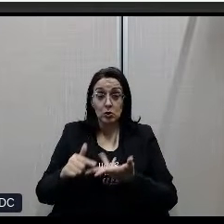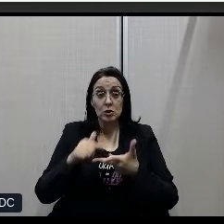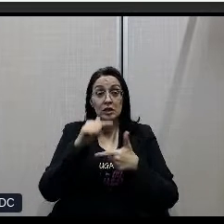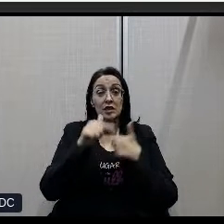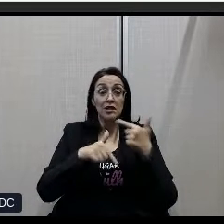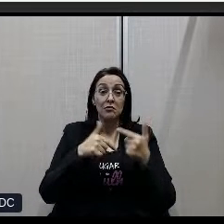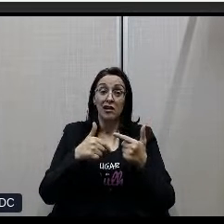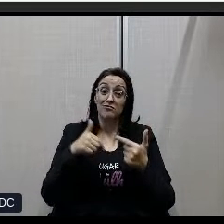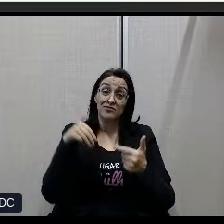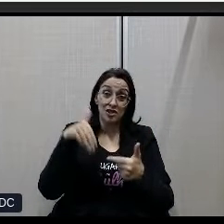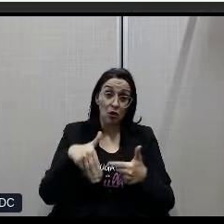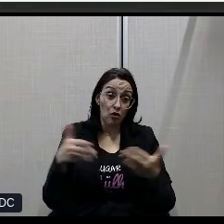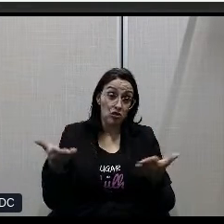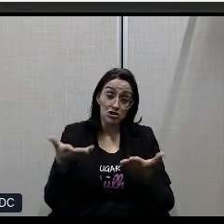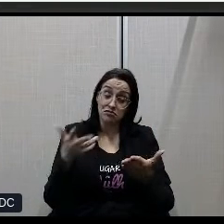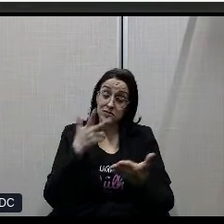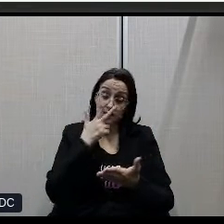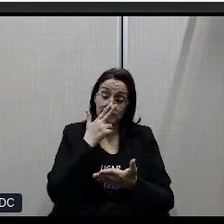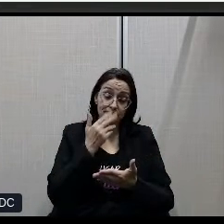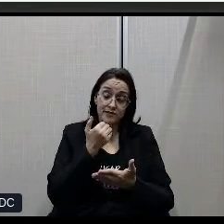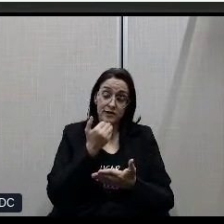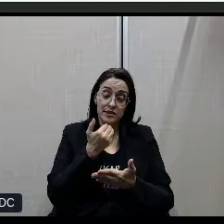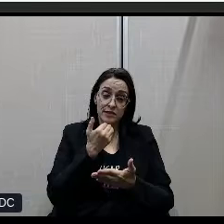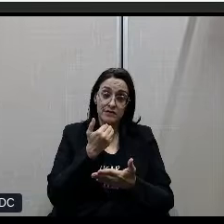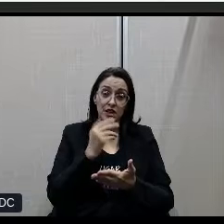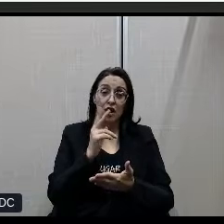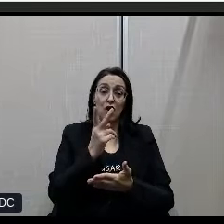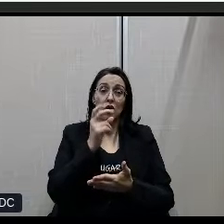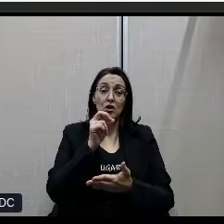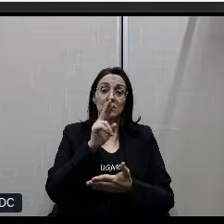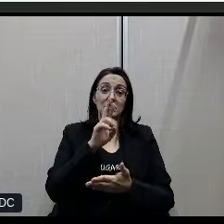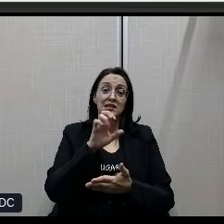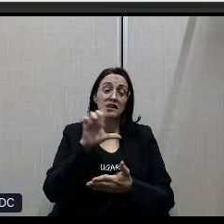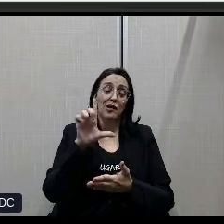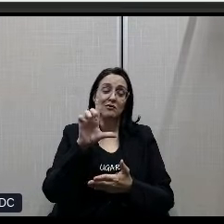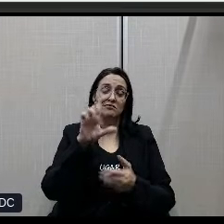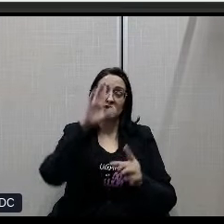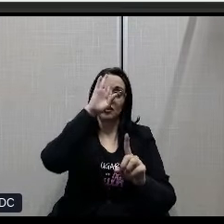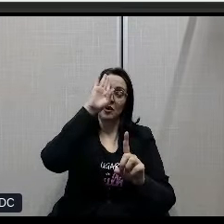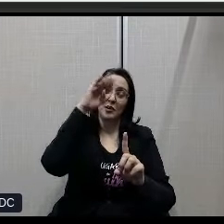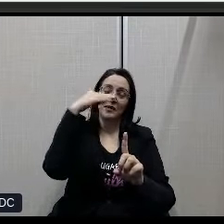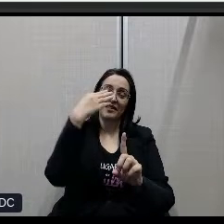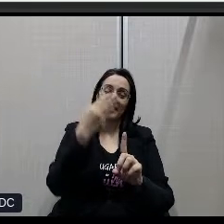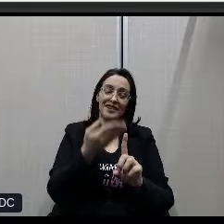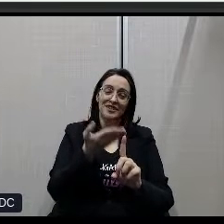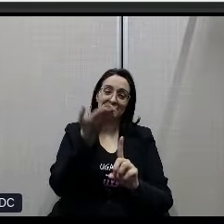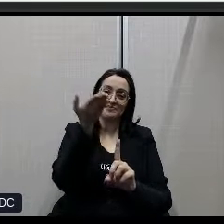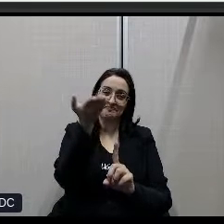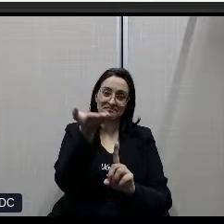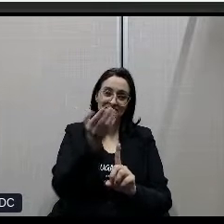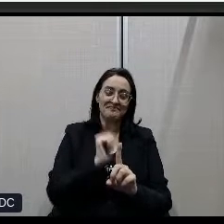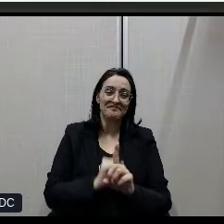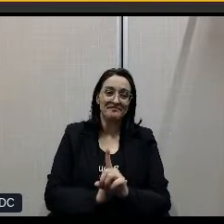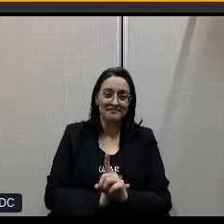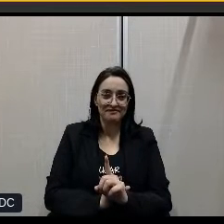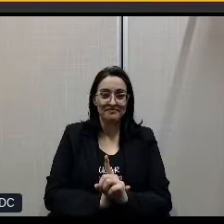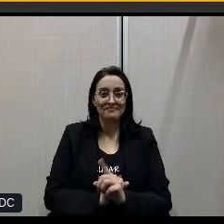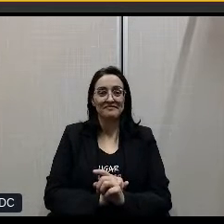nem estaria aqui hoje. Então, o Orcel nada mais é que uma homenagem carinhosa que eu fiz para ele.